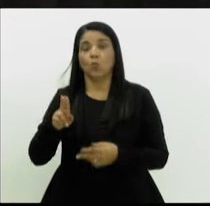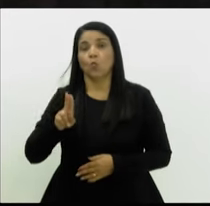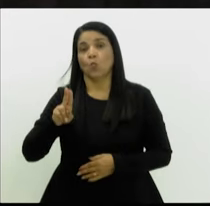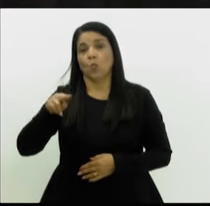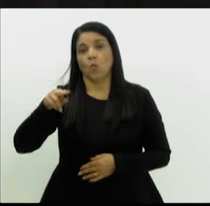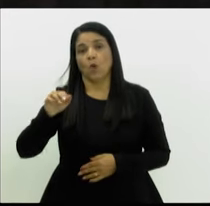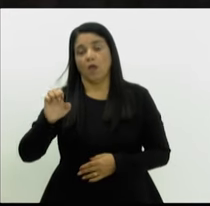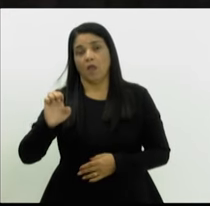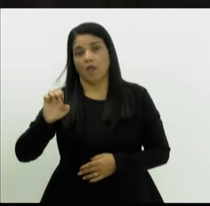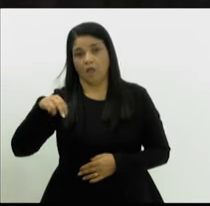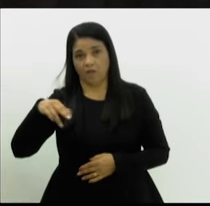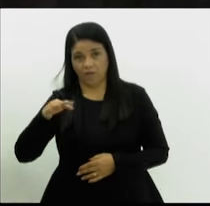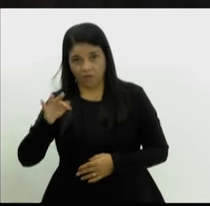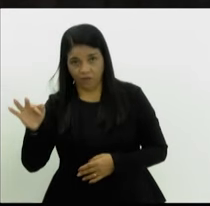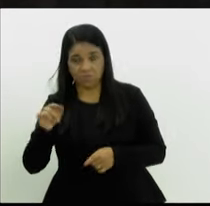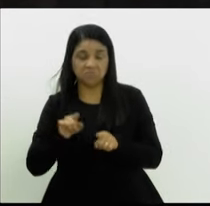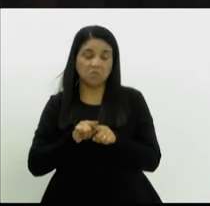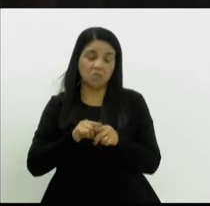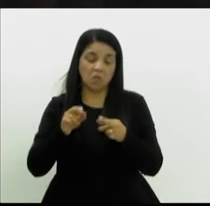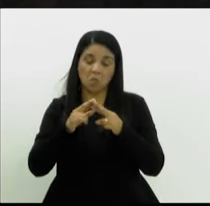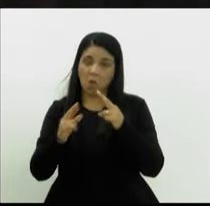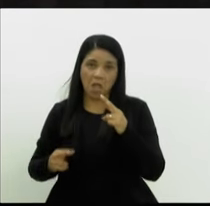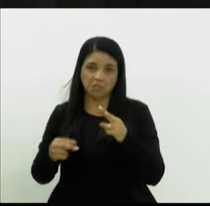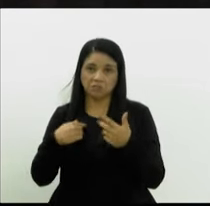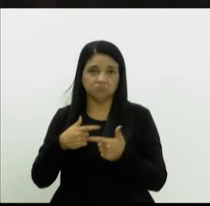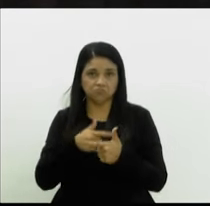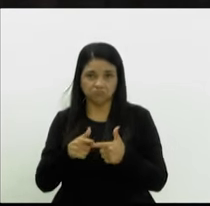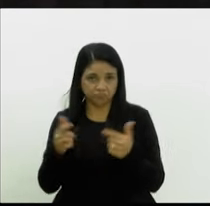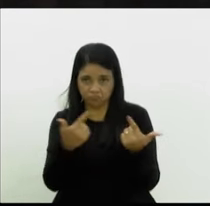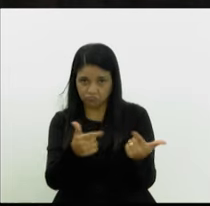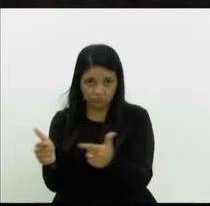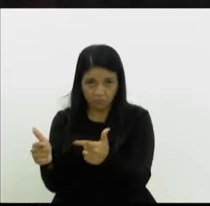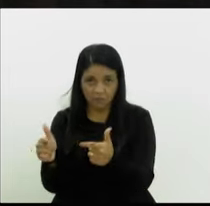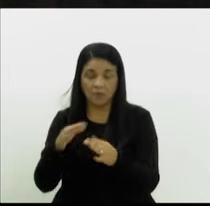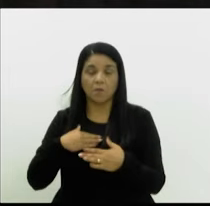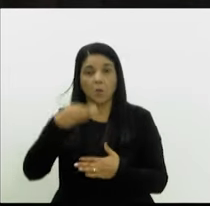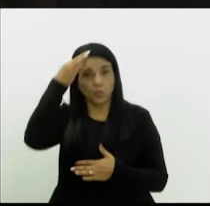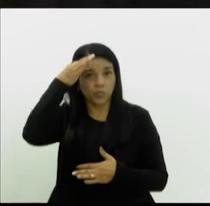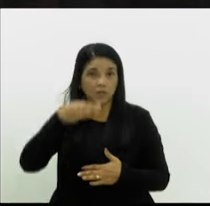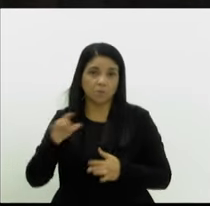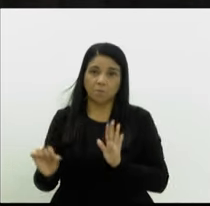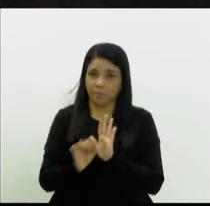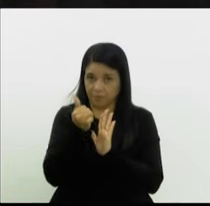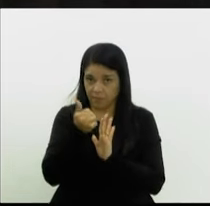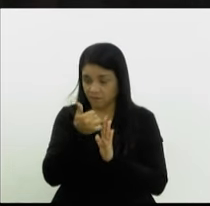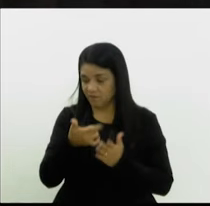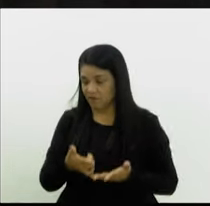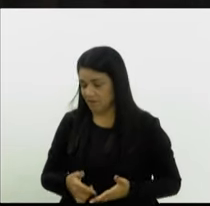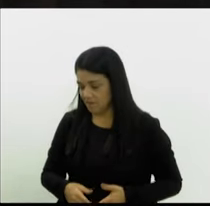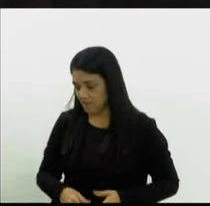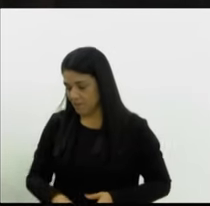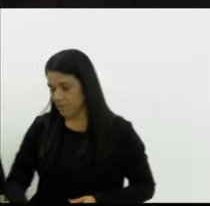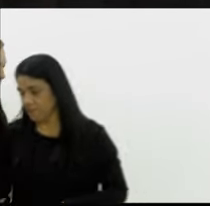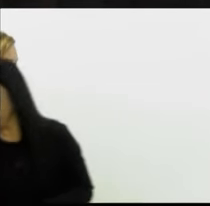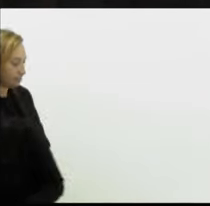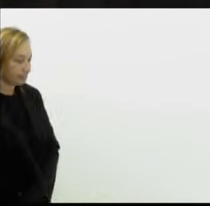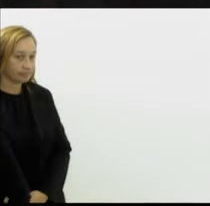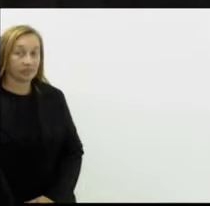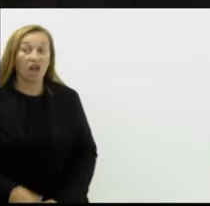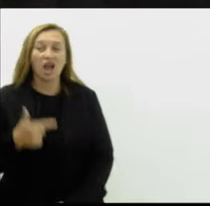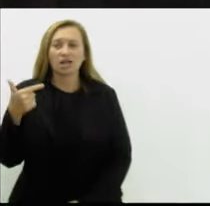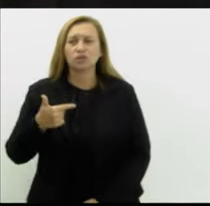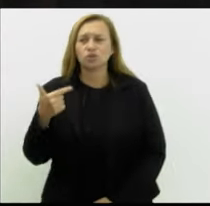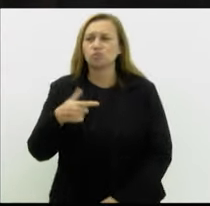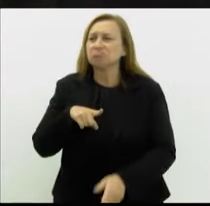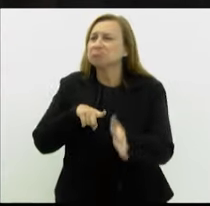nem tampouco a UERJ. Esse é o primeiro entendimento. E aí vem a segunda pergunta.